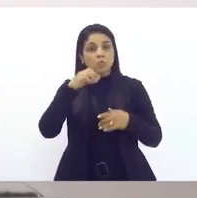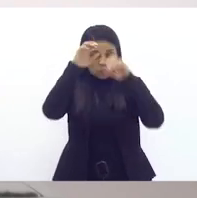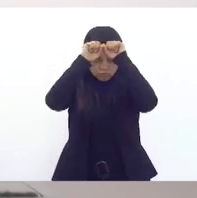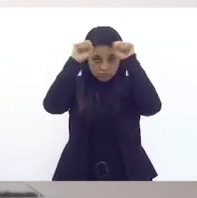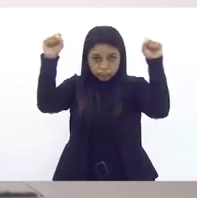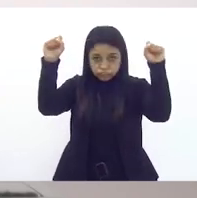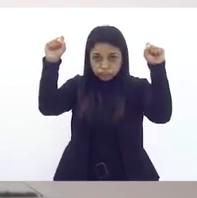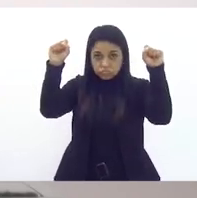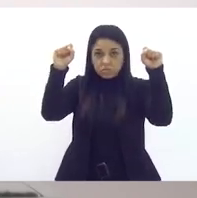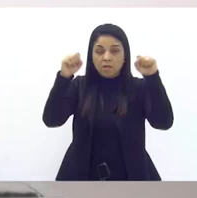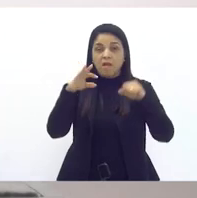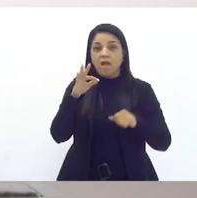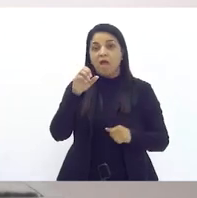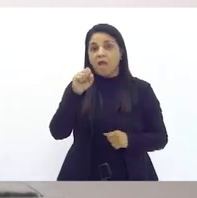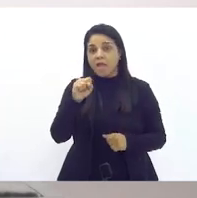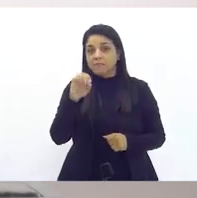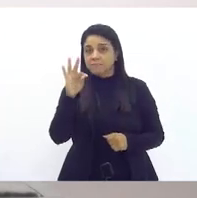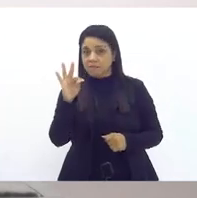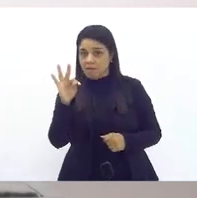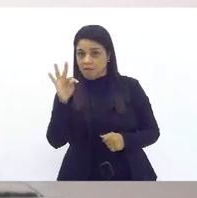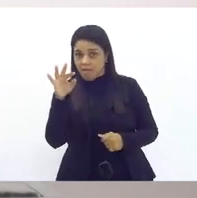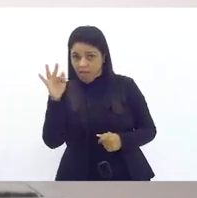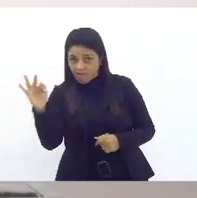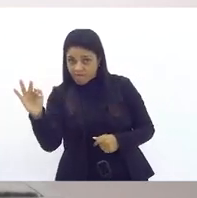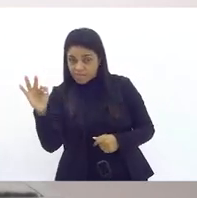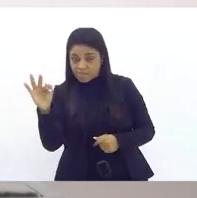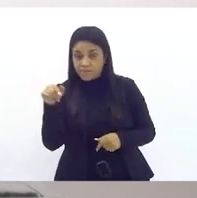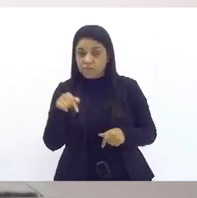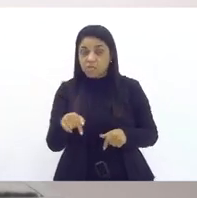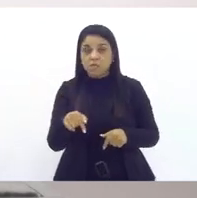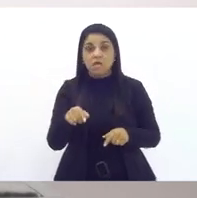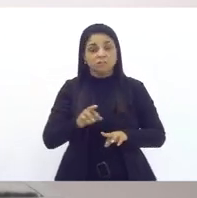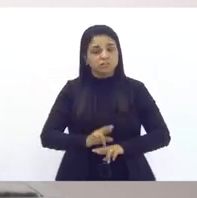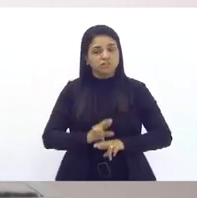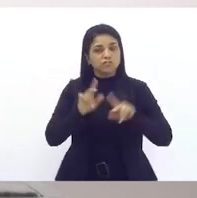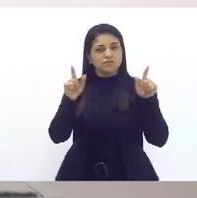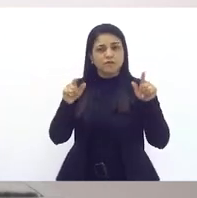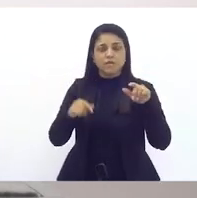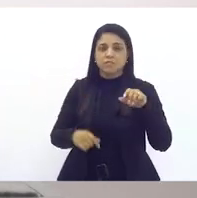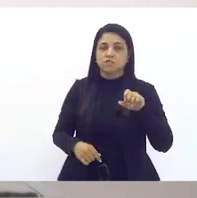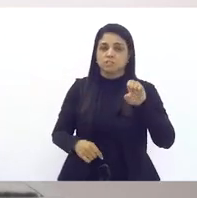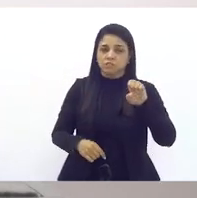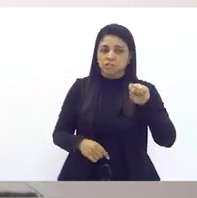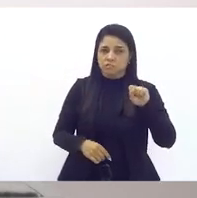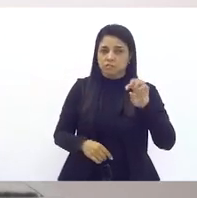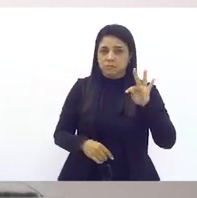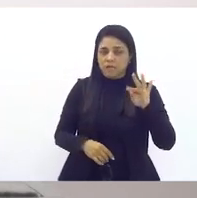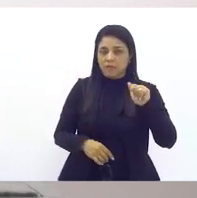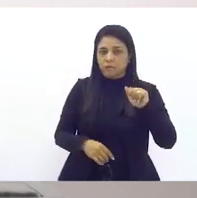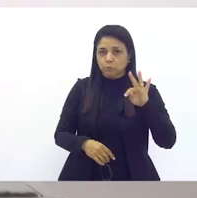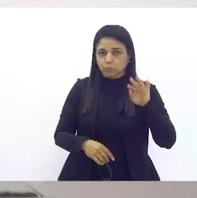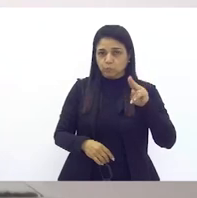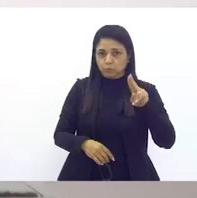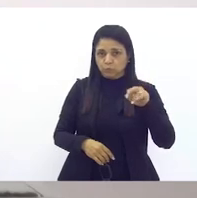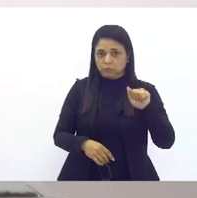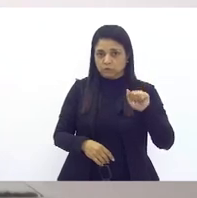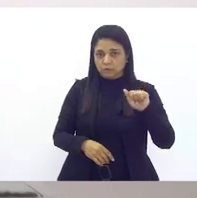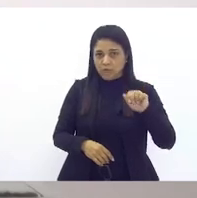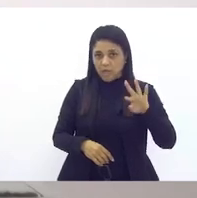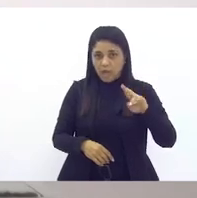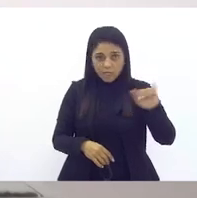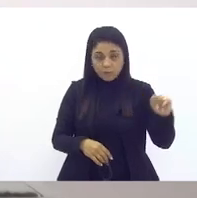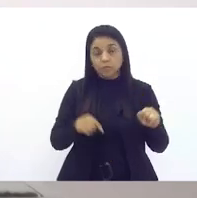o seletista não tem as mesmas prerrogativas do estatutário nem para participar de plano de